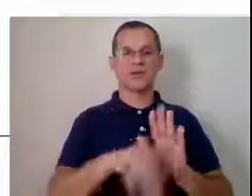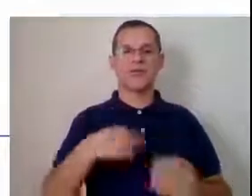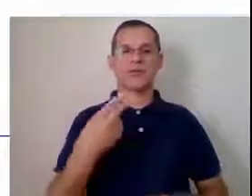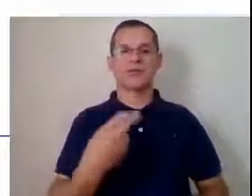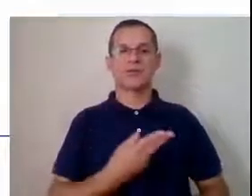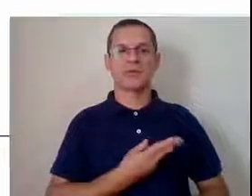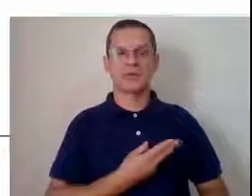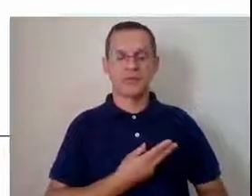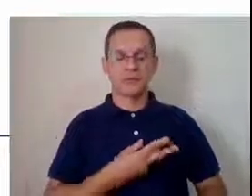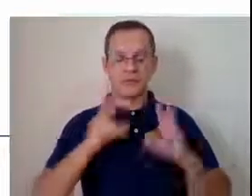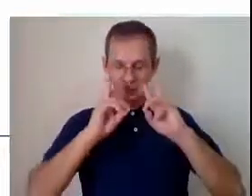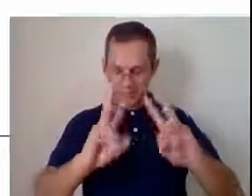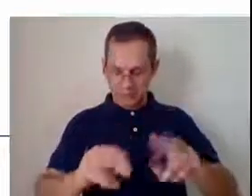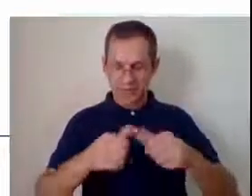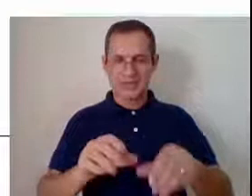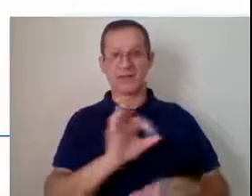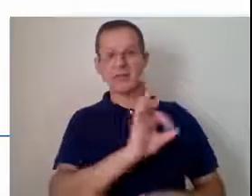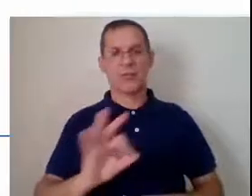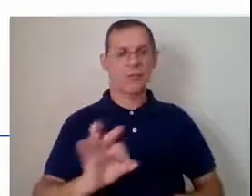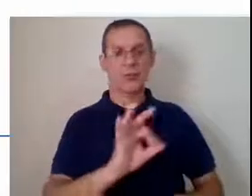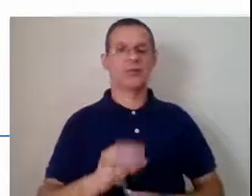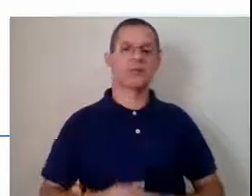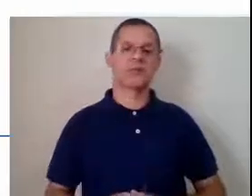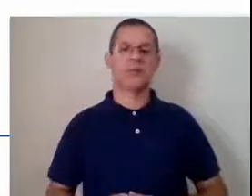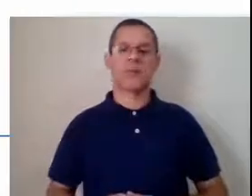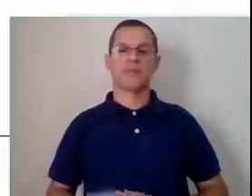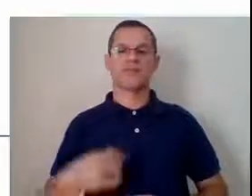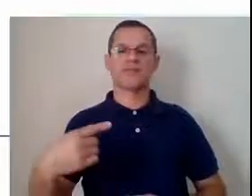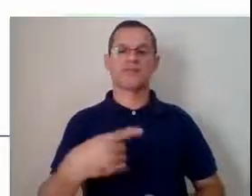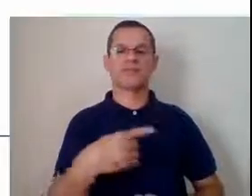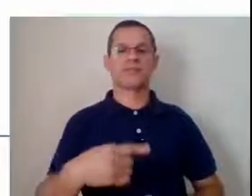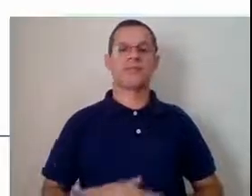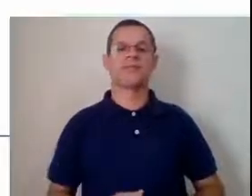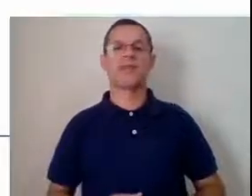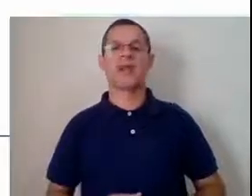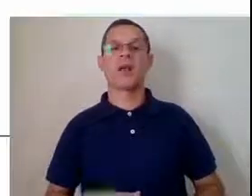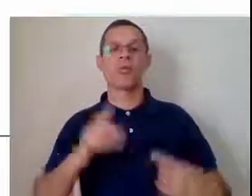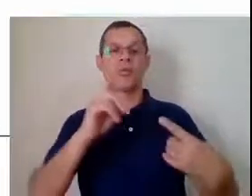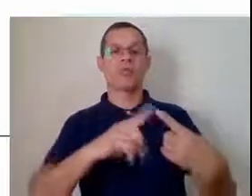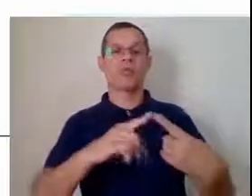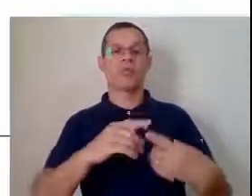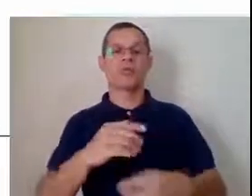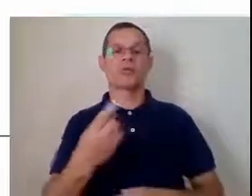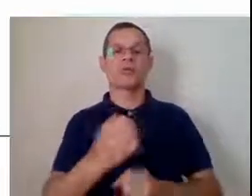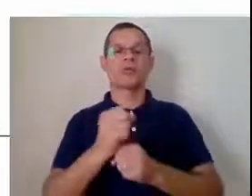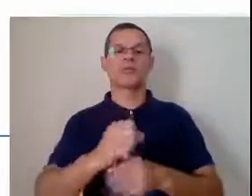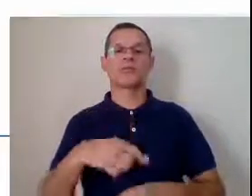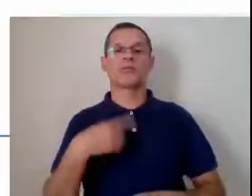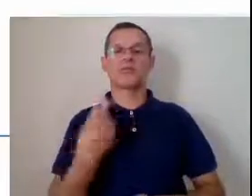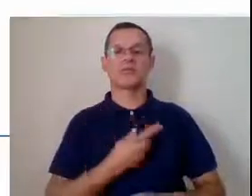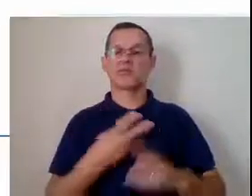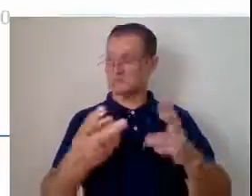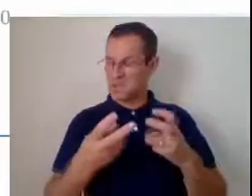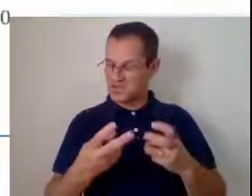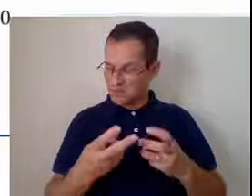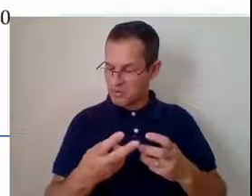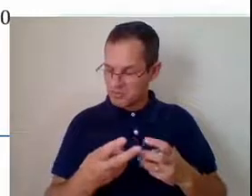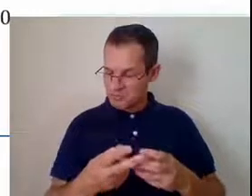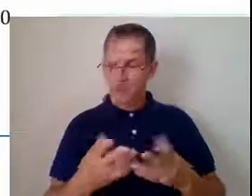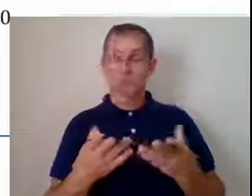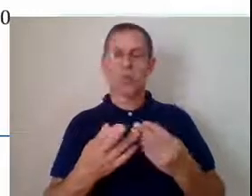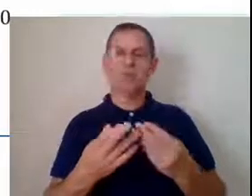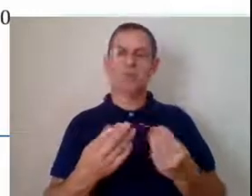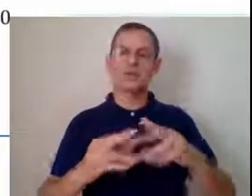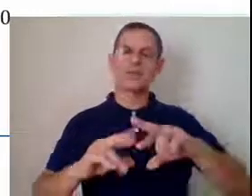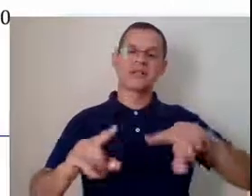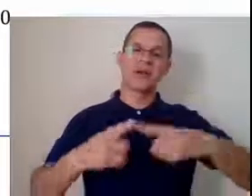para a gente ver esse percentual de diminuição. No primeiro ano, nós não vamos ver muita